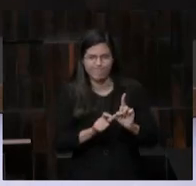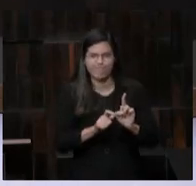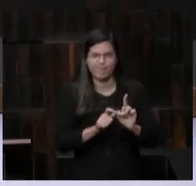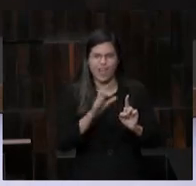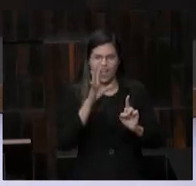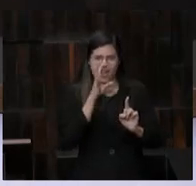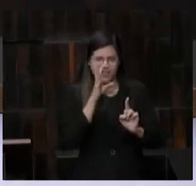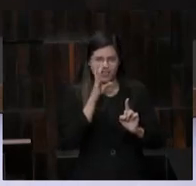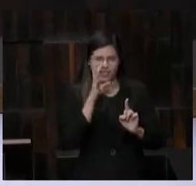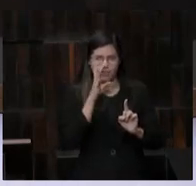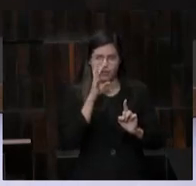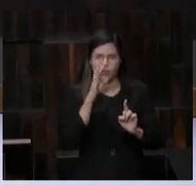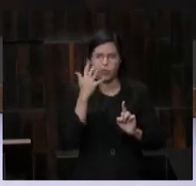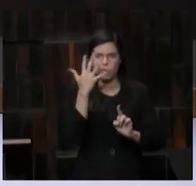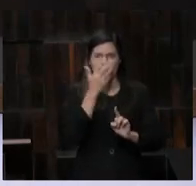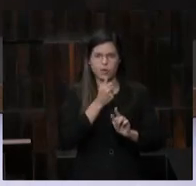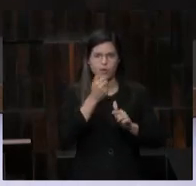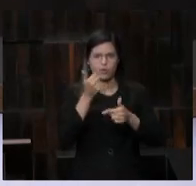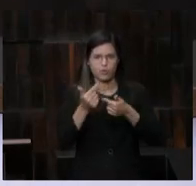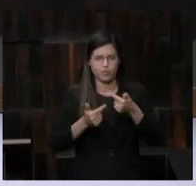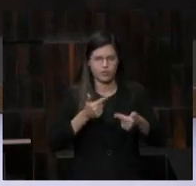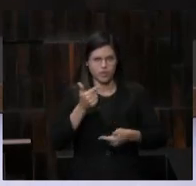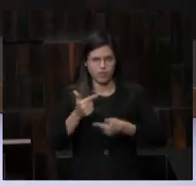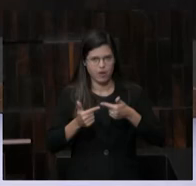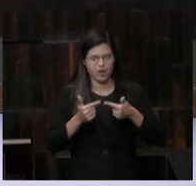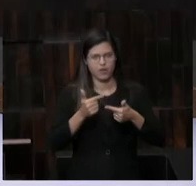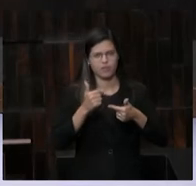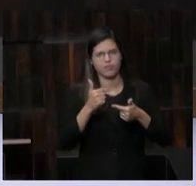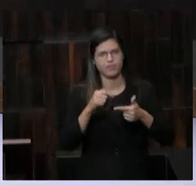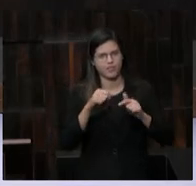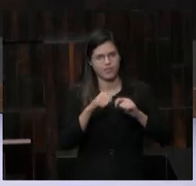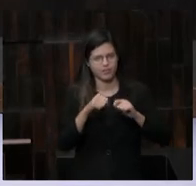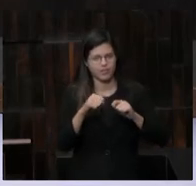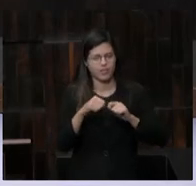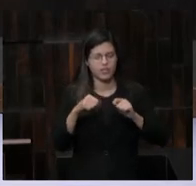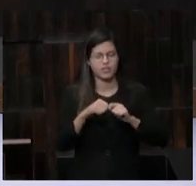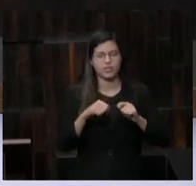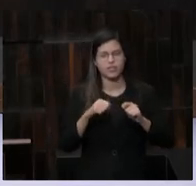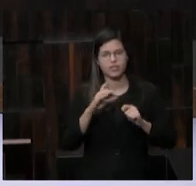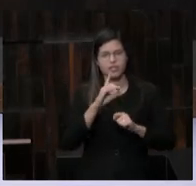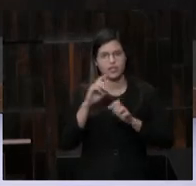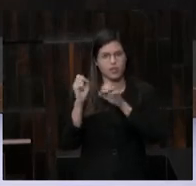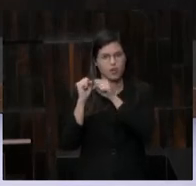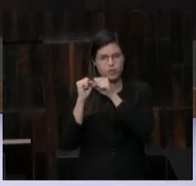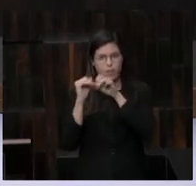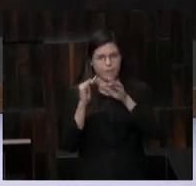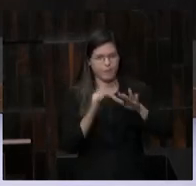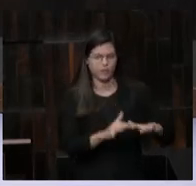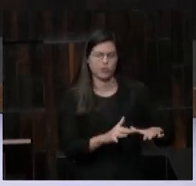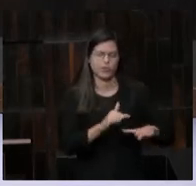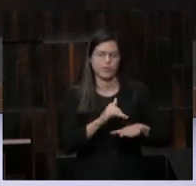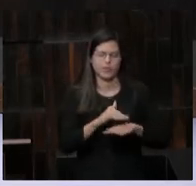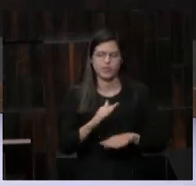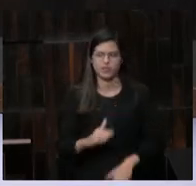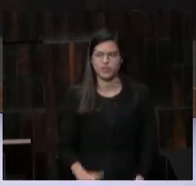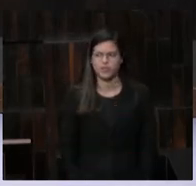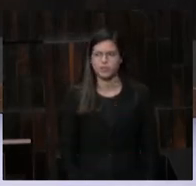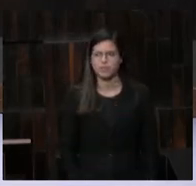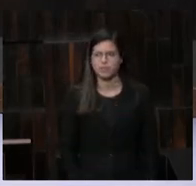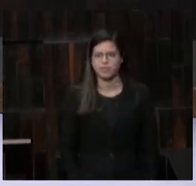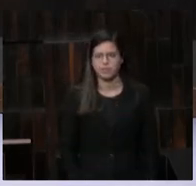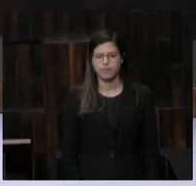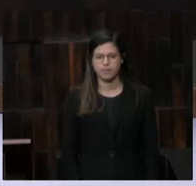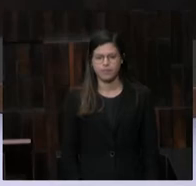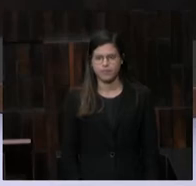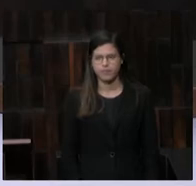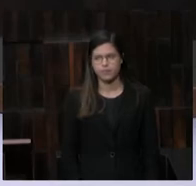bonito o trabalho que a senhora desenvolve. Que Deus possa estar abençoando cada vez mais.